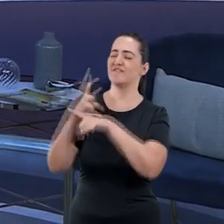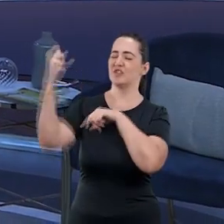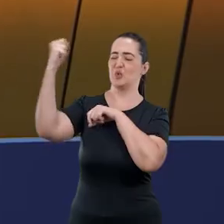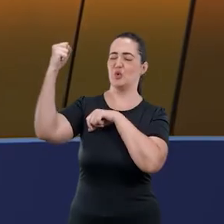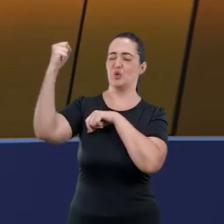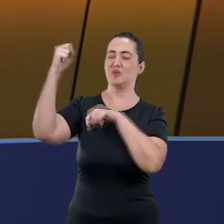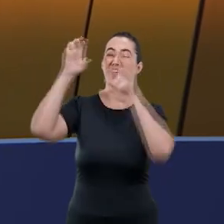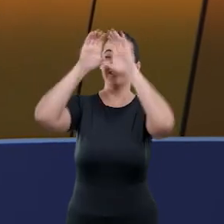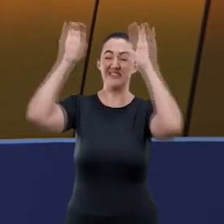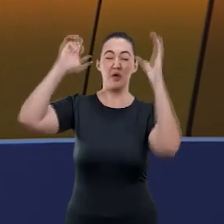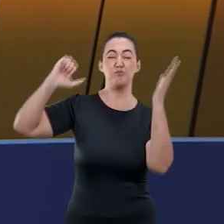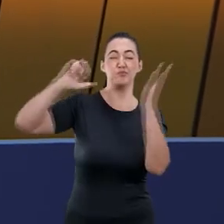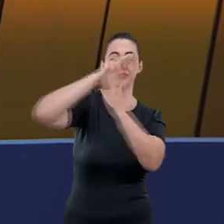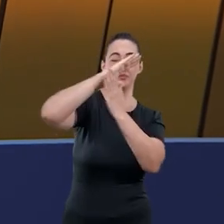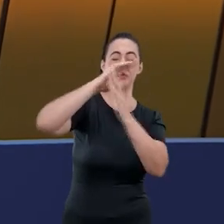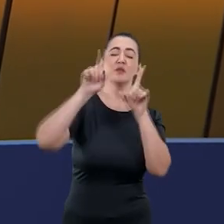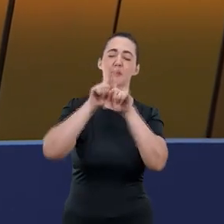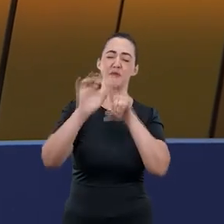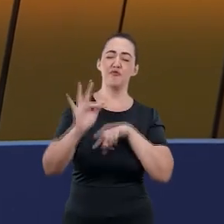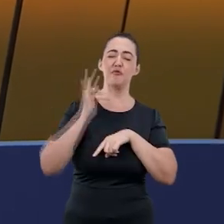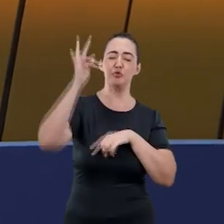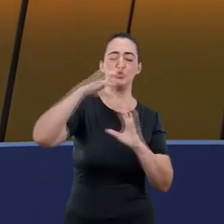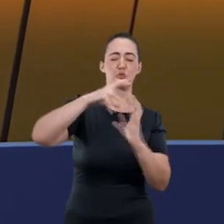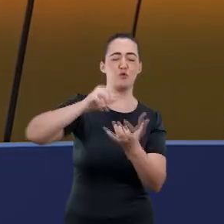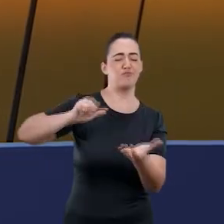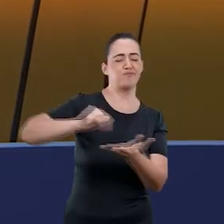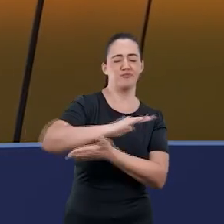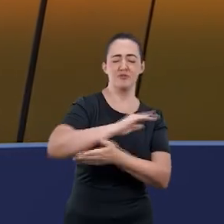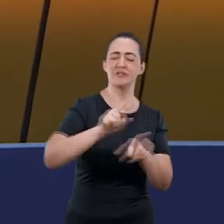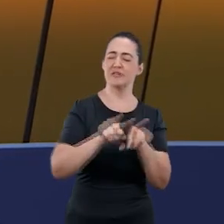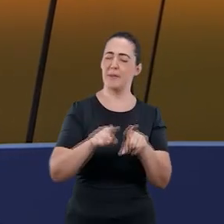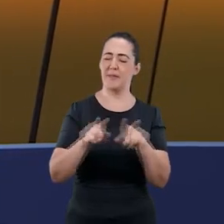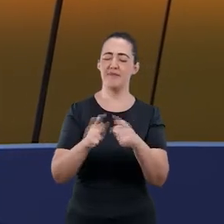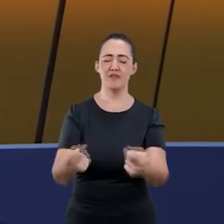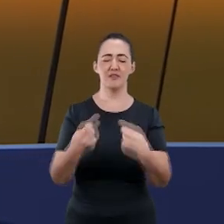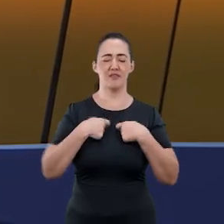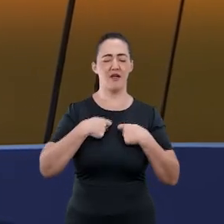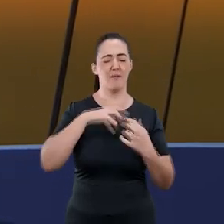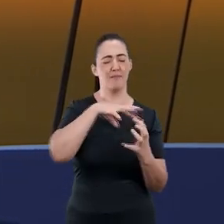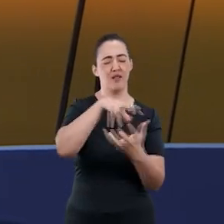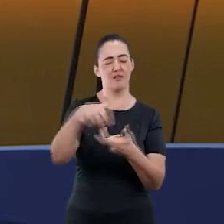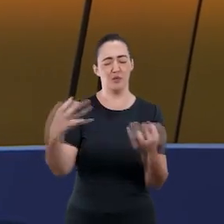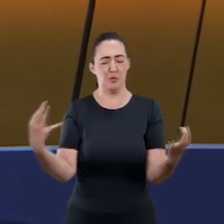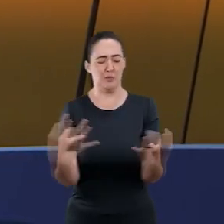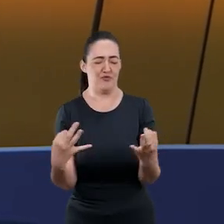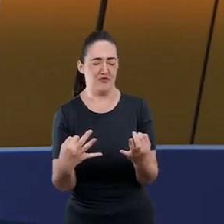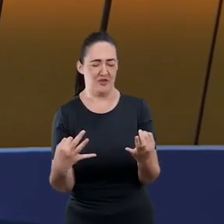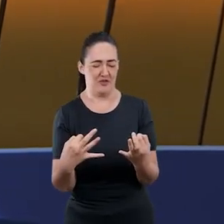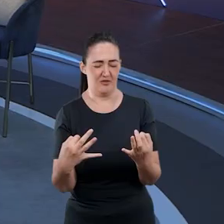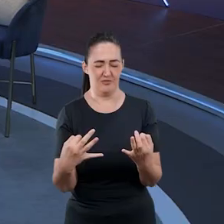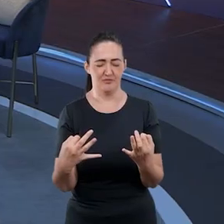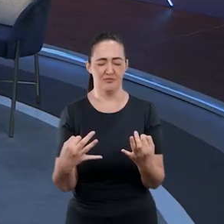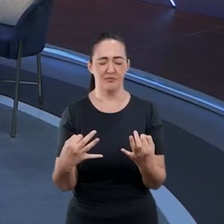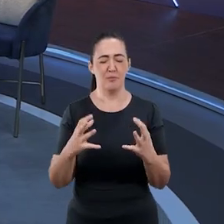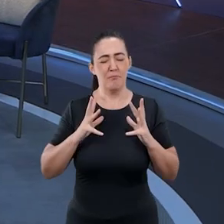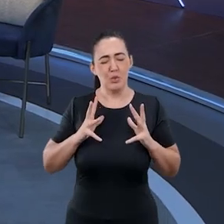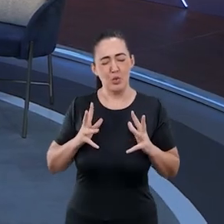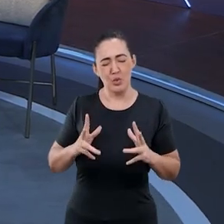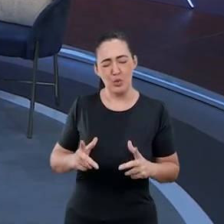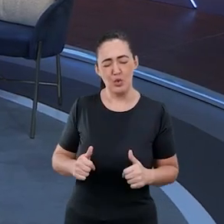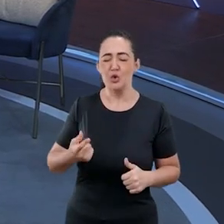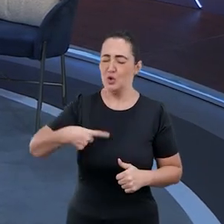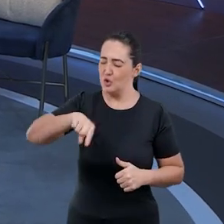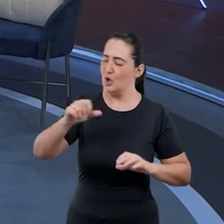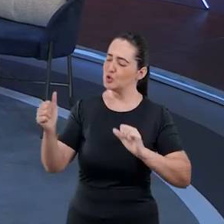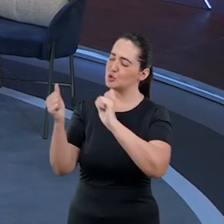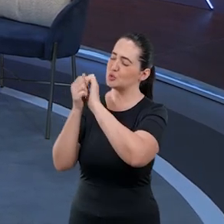mal do céu e vai expulsar o mal da terra e vai nos devolver esse planeta perfeito, puro, porque queremos estar